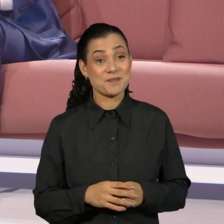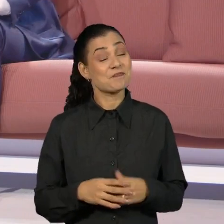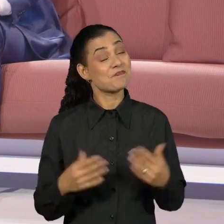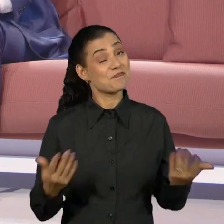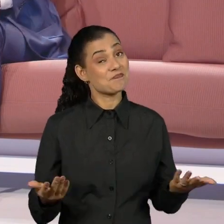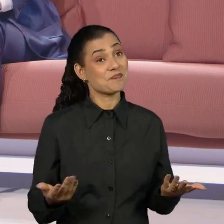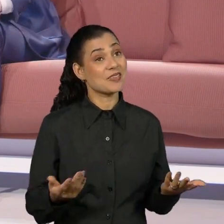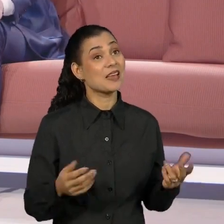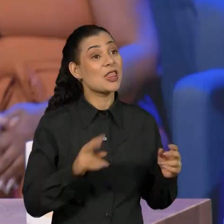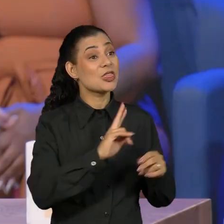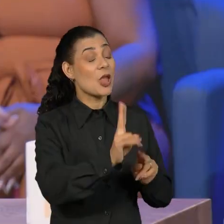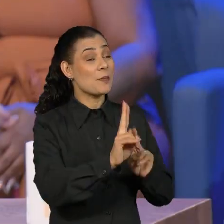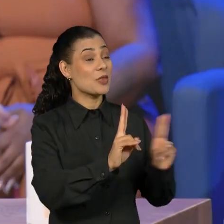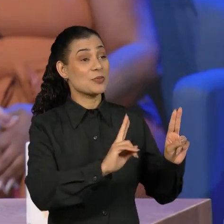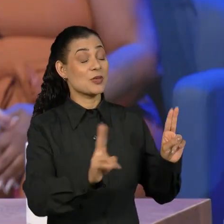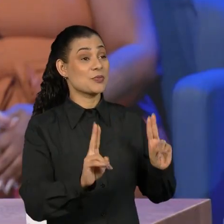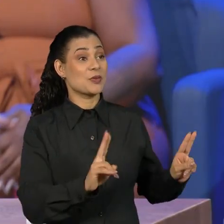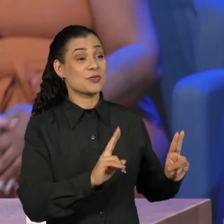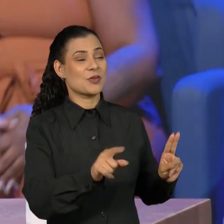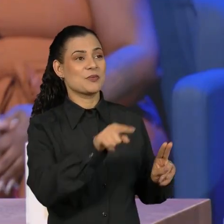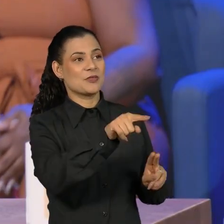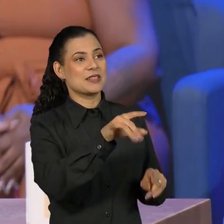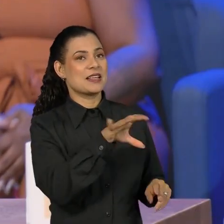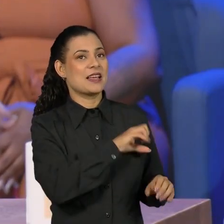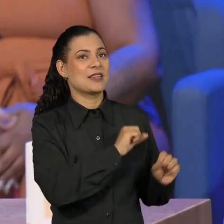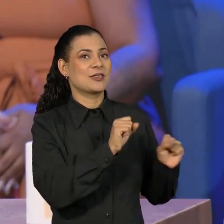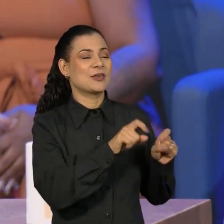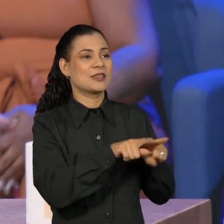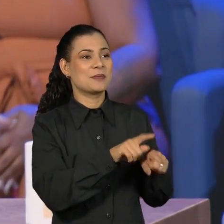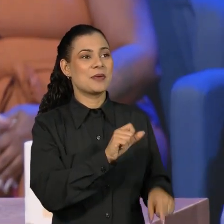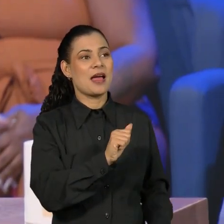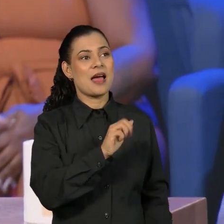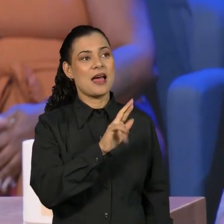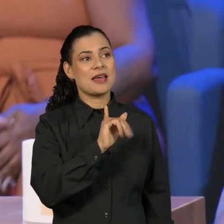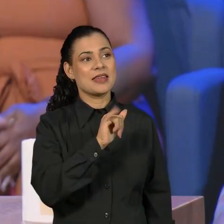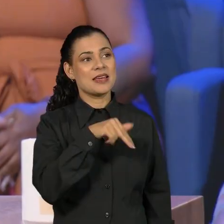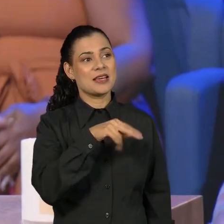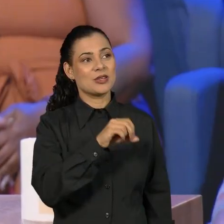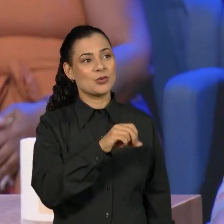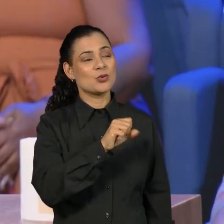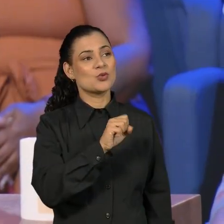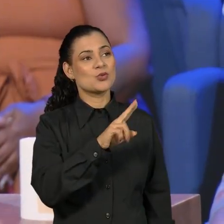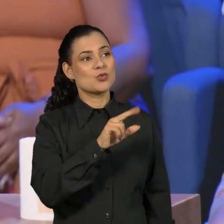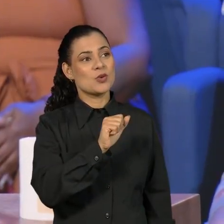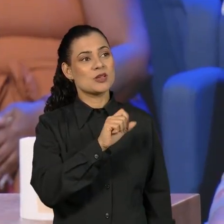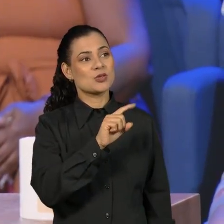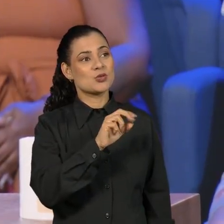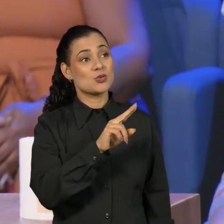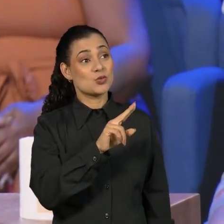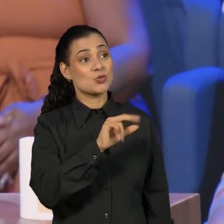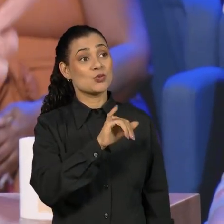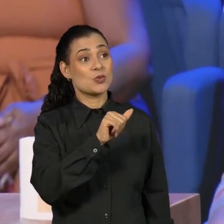Falar em nomes, o senhor é fã também do Ariano Suassuna, né? Desse grande conferencista